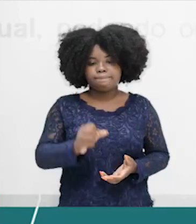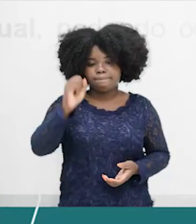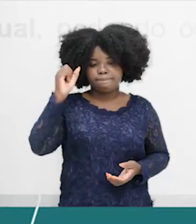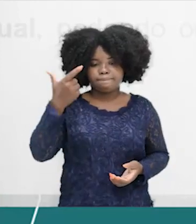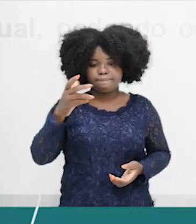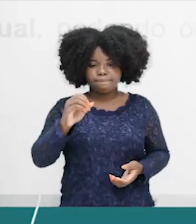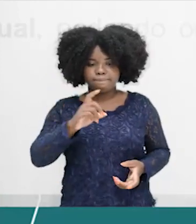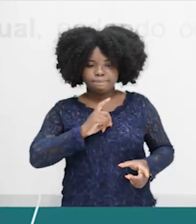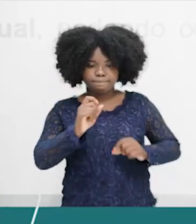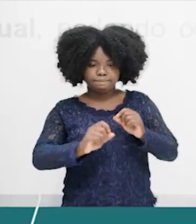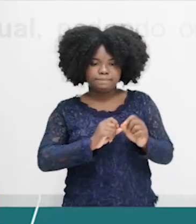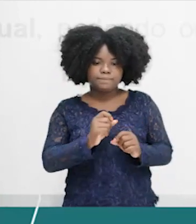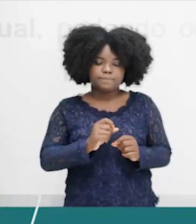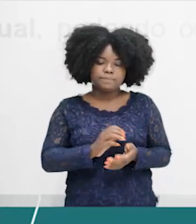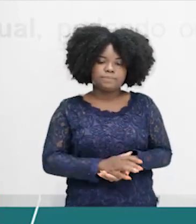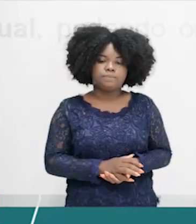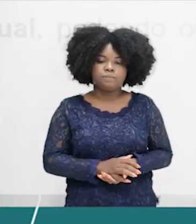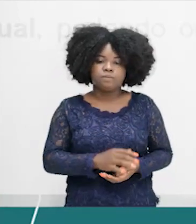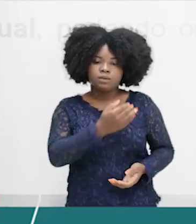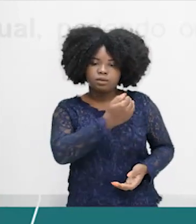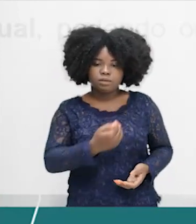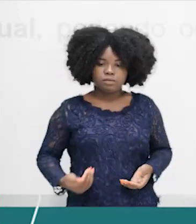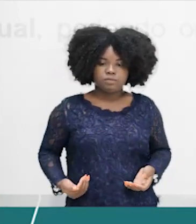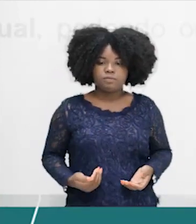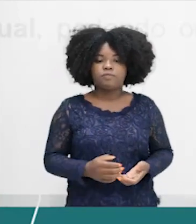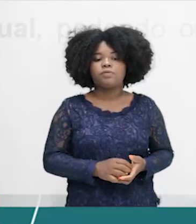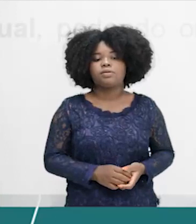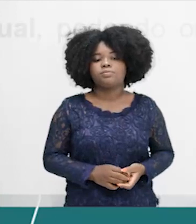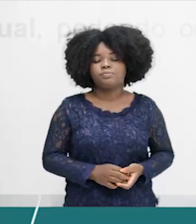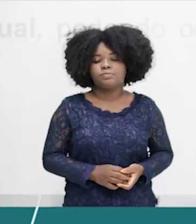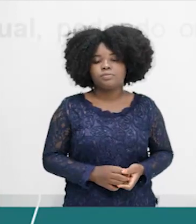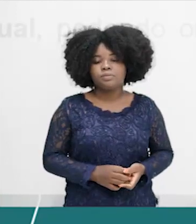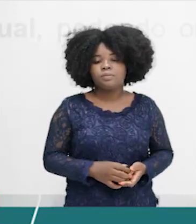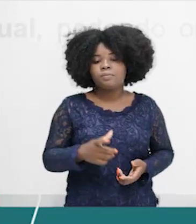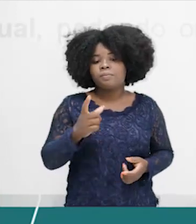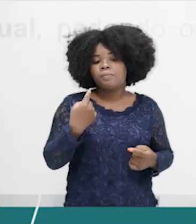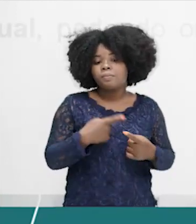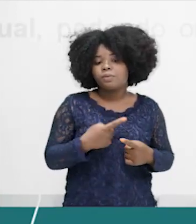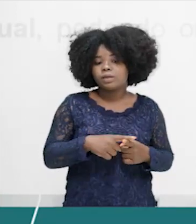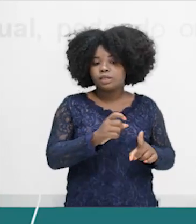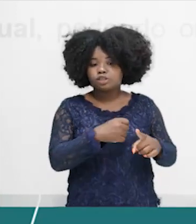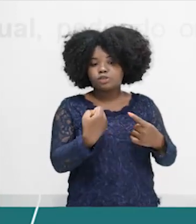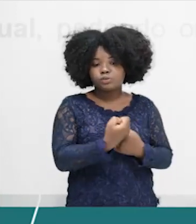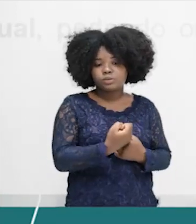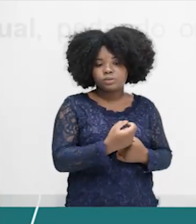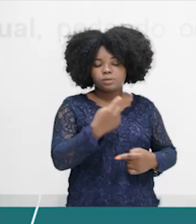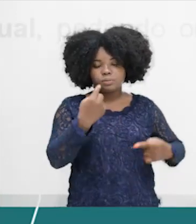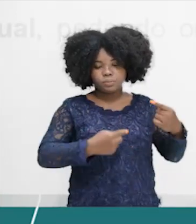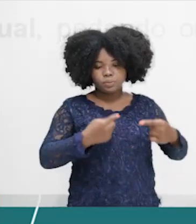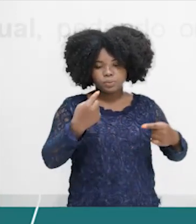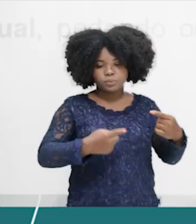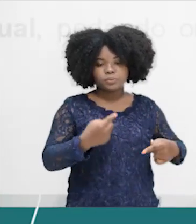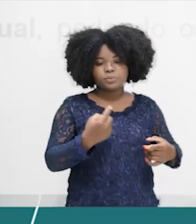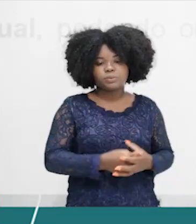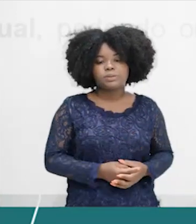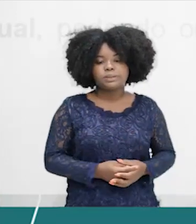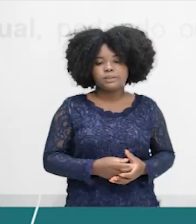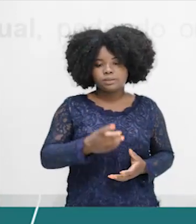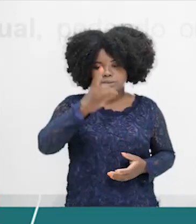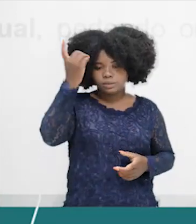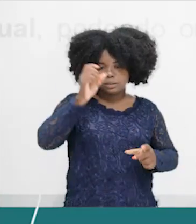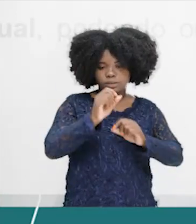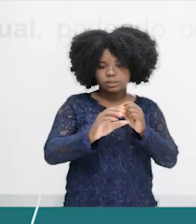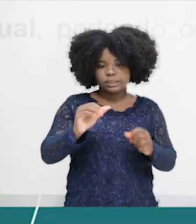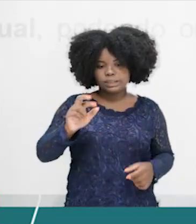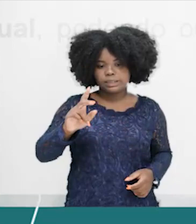formam oposição a governos e impérios. Uma charge é perigosa. Por quê? Porque ela seria a ideia da carga. Em francês a